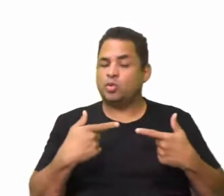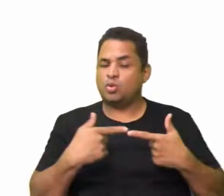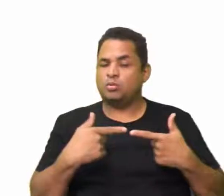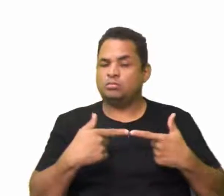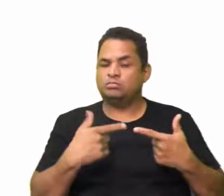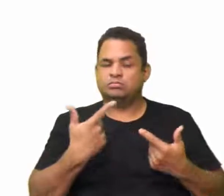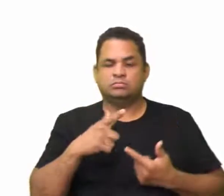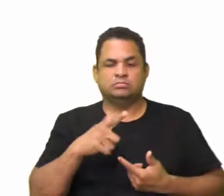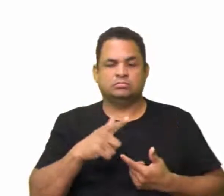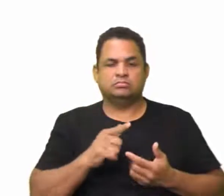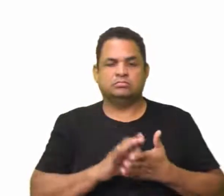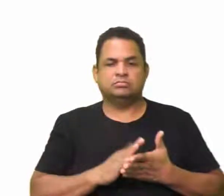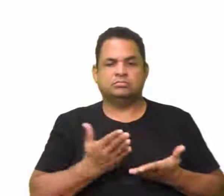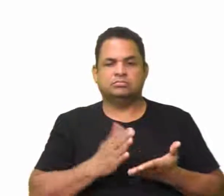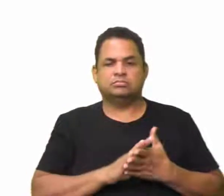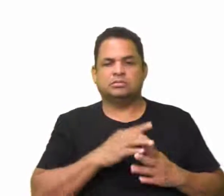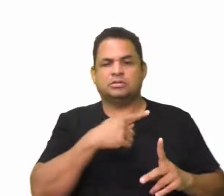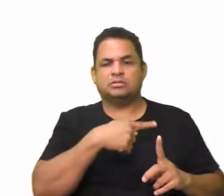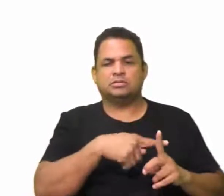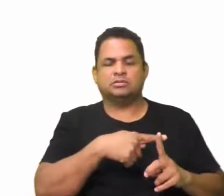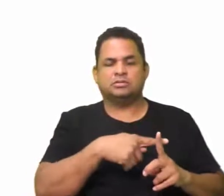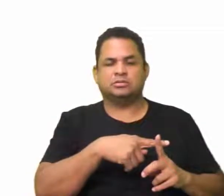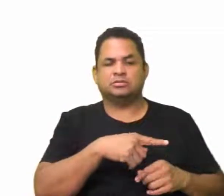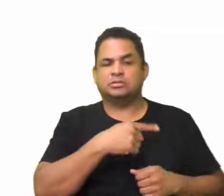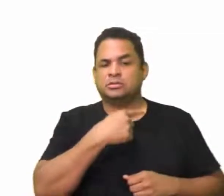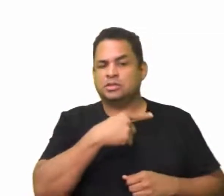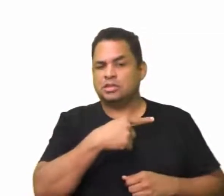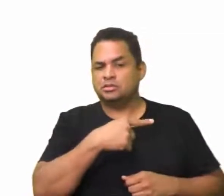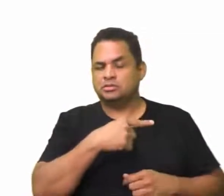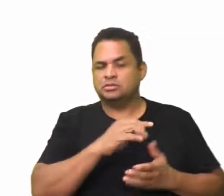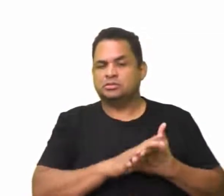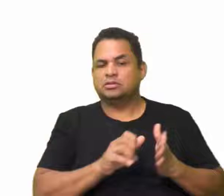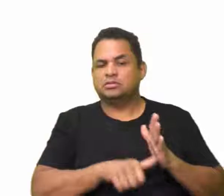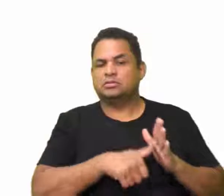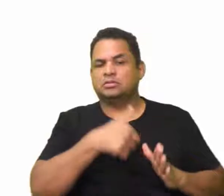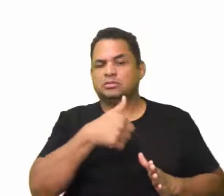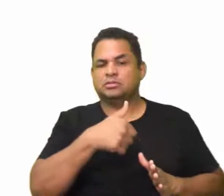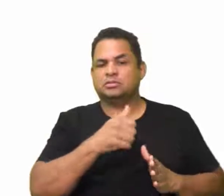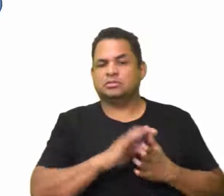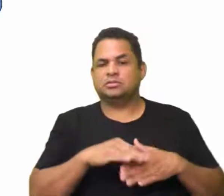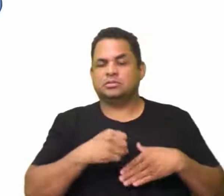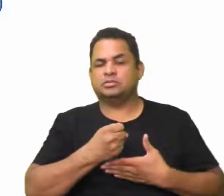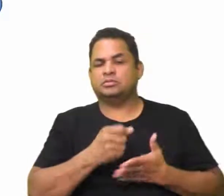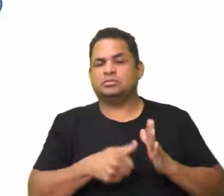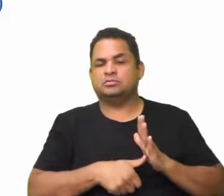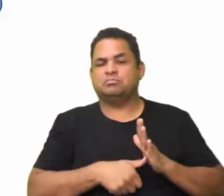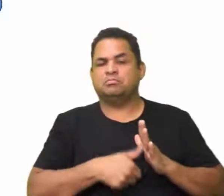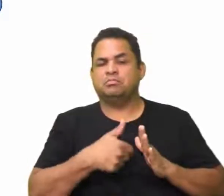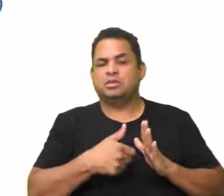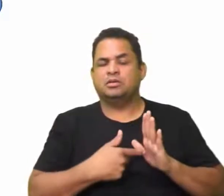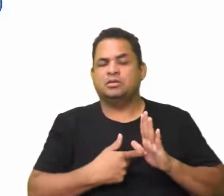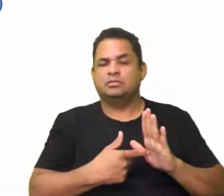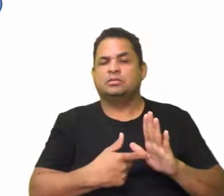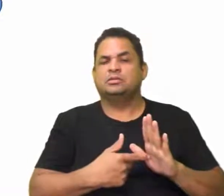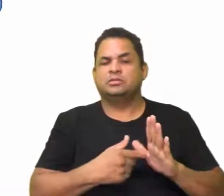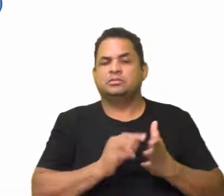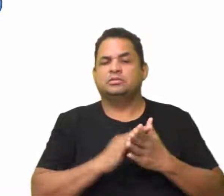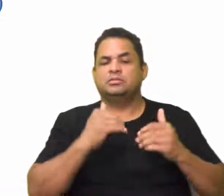bastão carregado negativo é aproximado da primeira esfera. Qual das alternativas representa melhor a separação das cargas? Olha